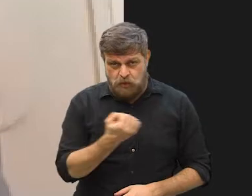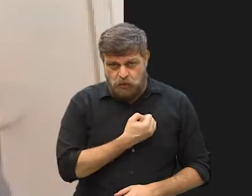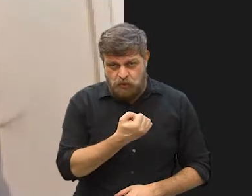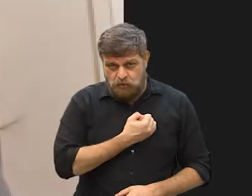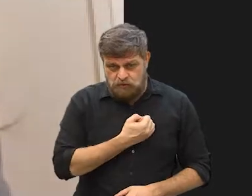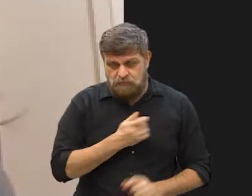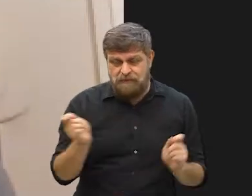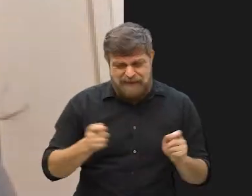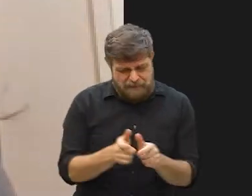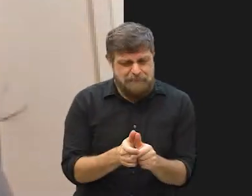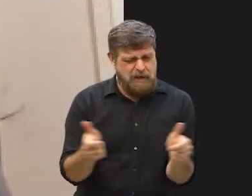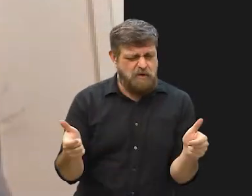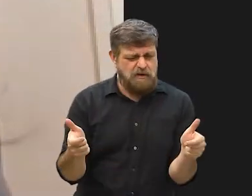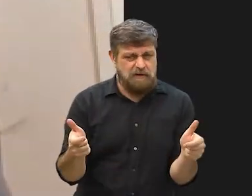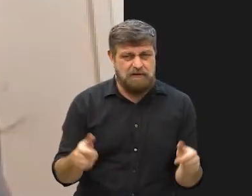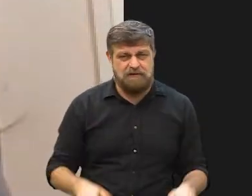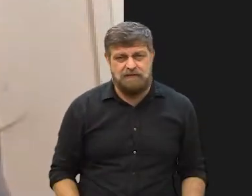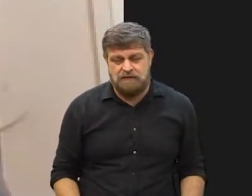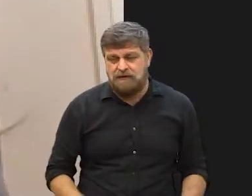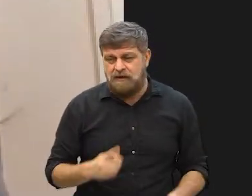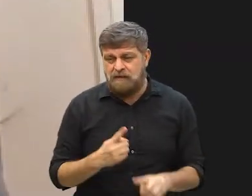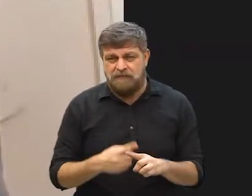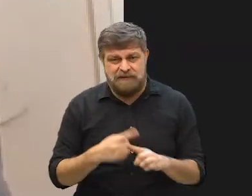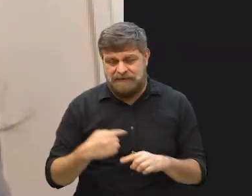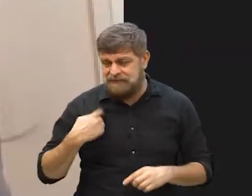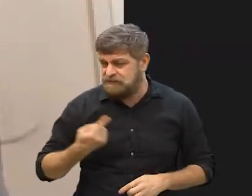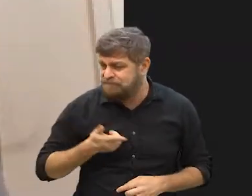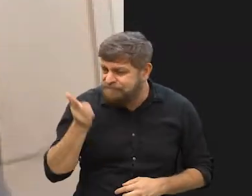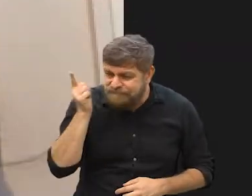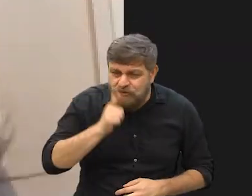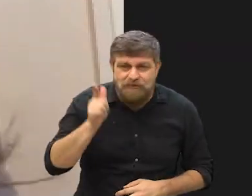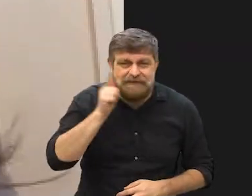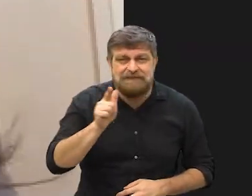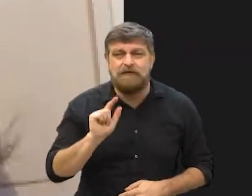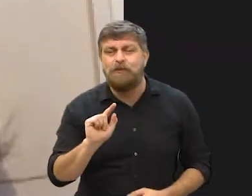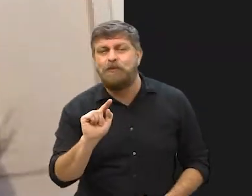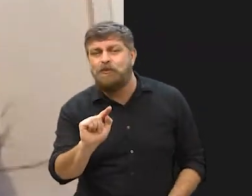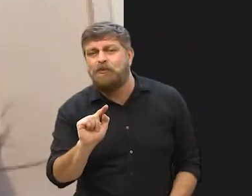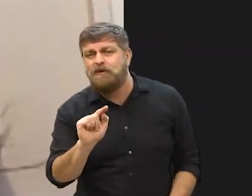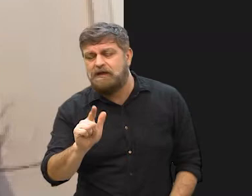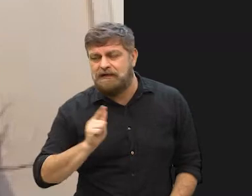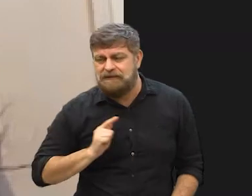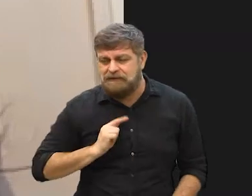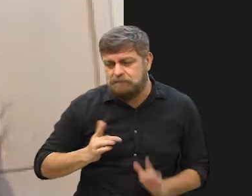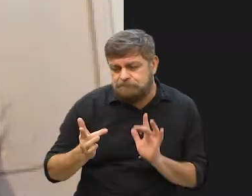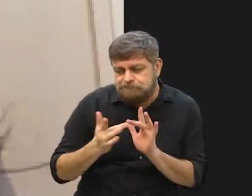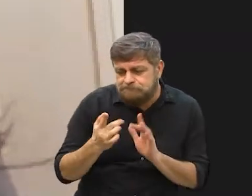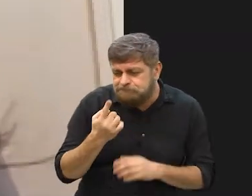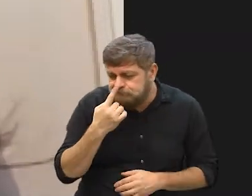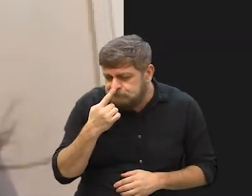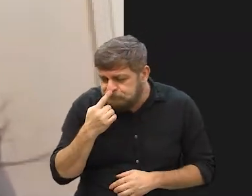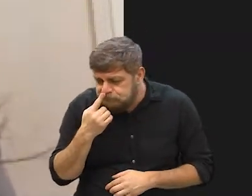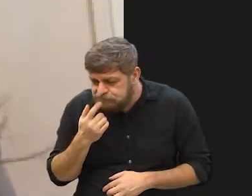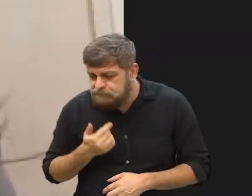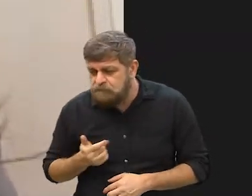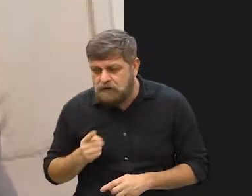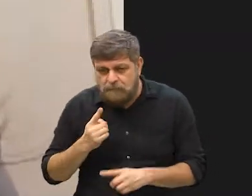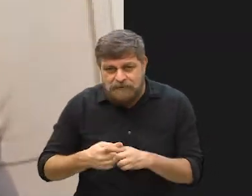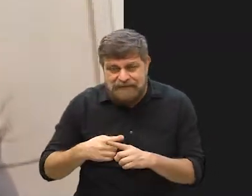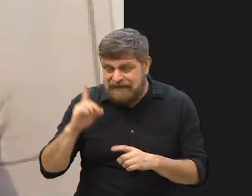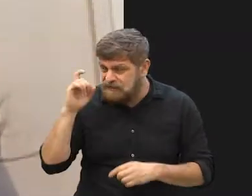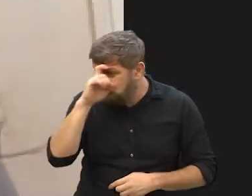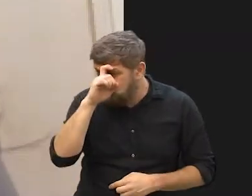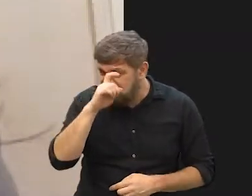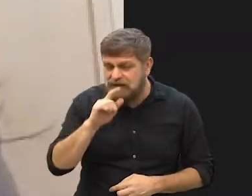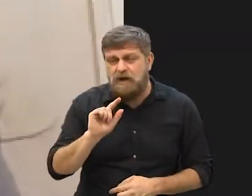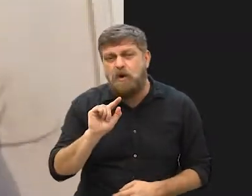pode ser maior. É que a gente não conseguiu fazer essa aproximação, porque tem toda uma dificuldade,